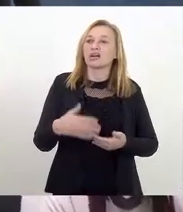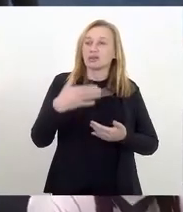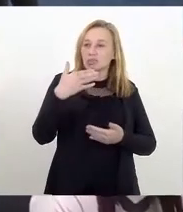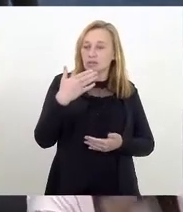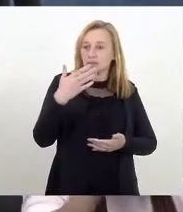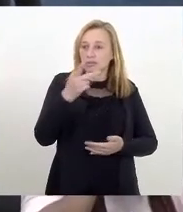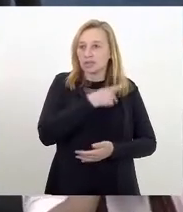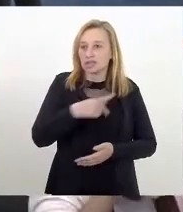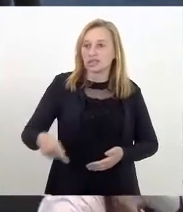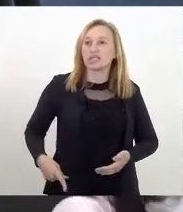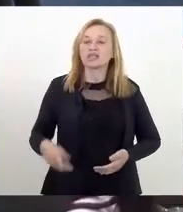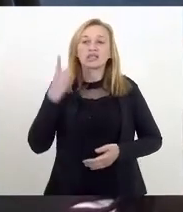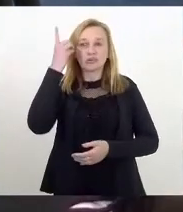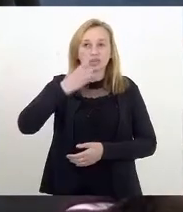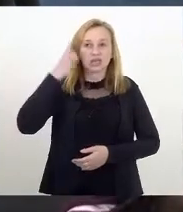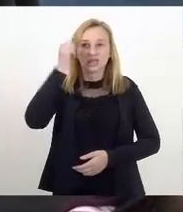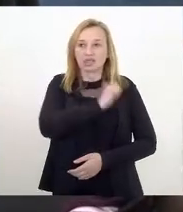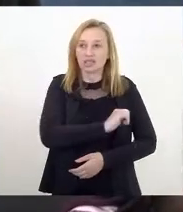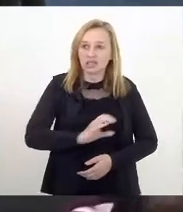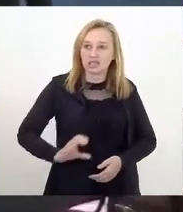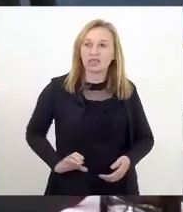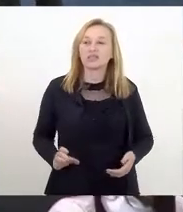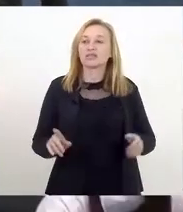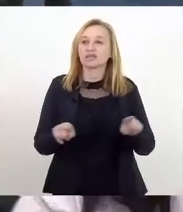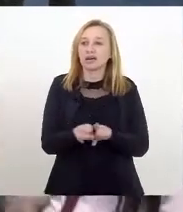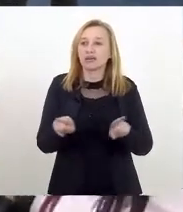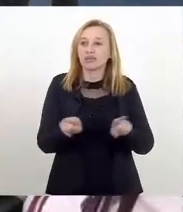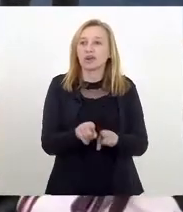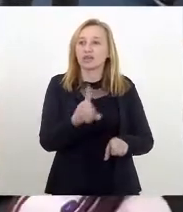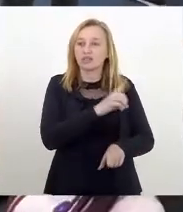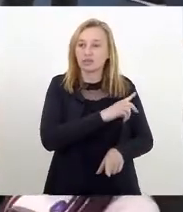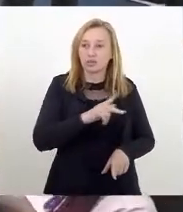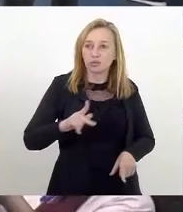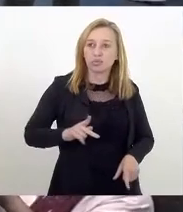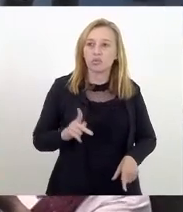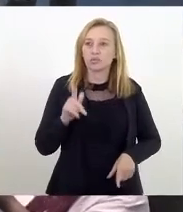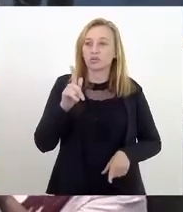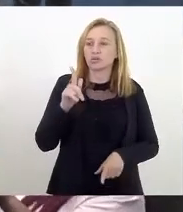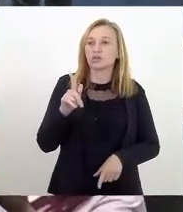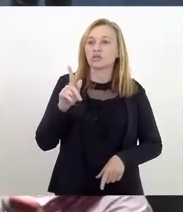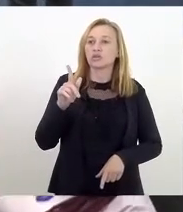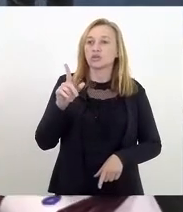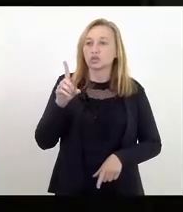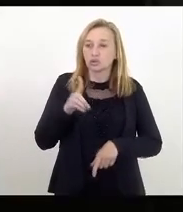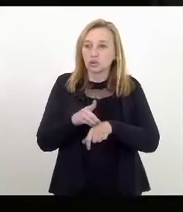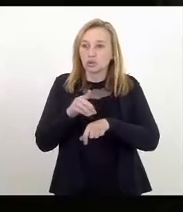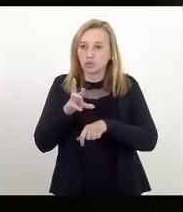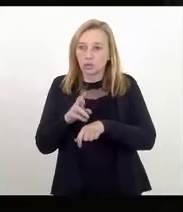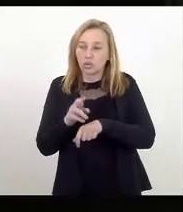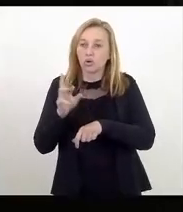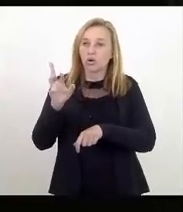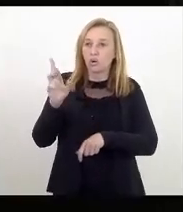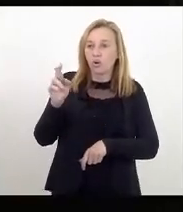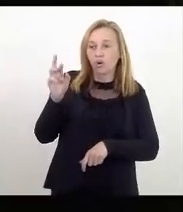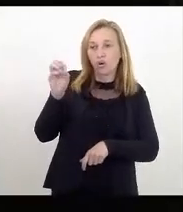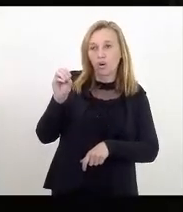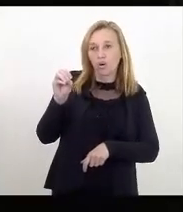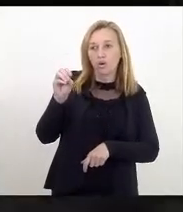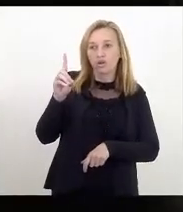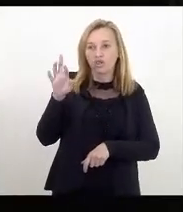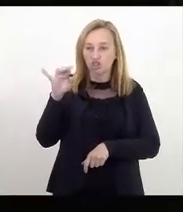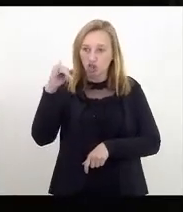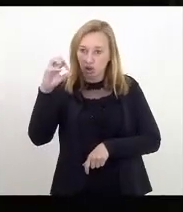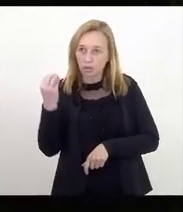Siciliano, cumprimentar o defensor público-geral, doutor Rodrigo Pacheco, e fazer um cumprimento